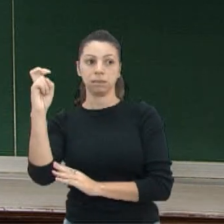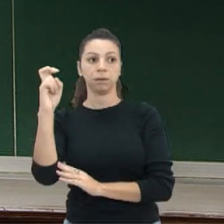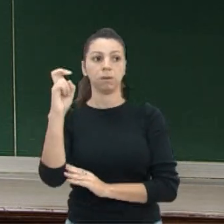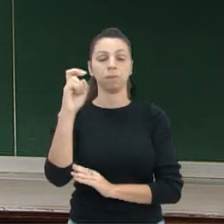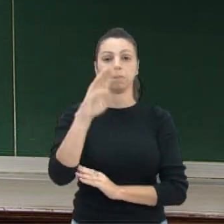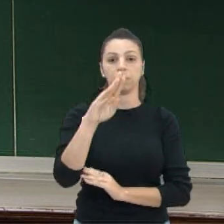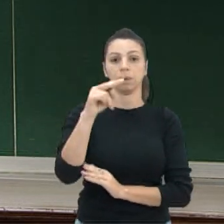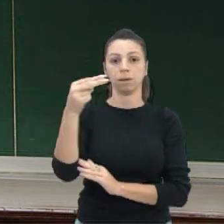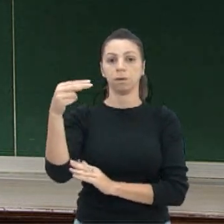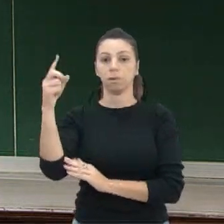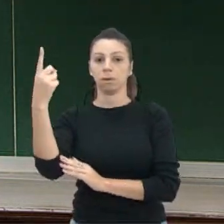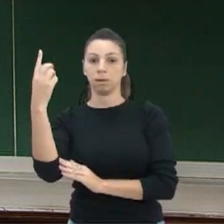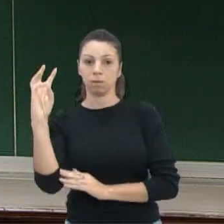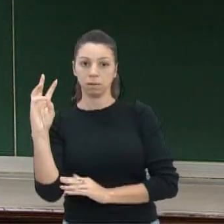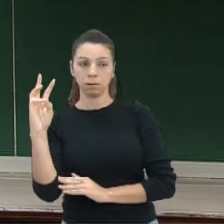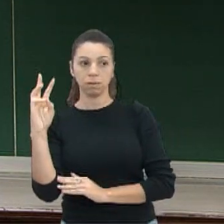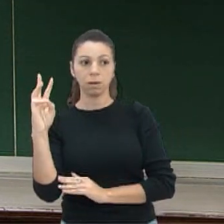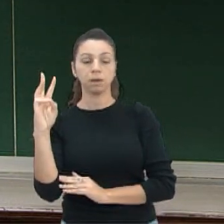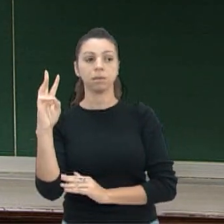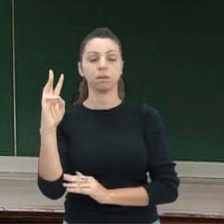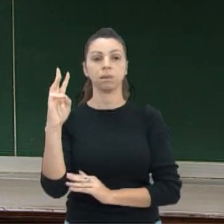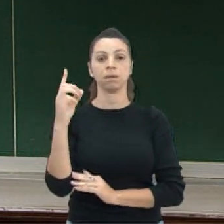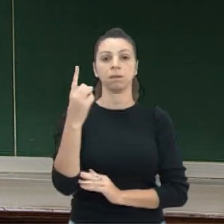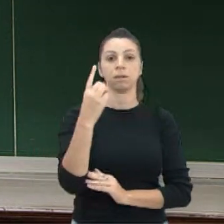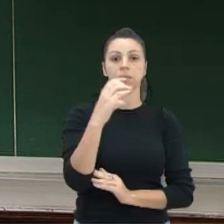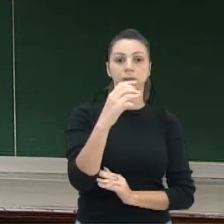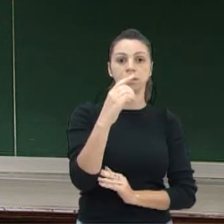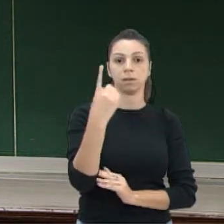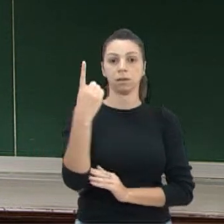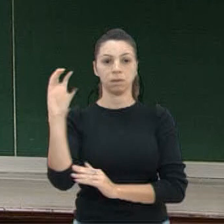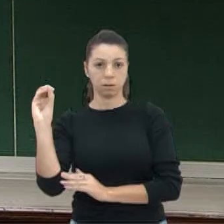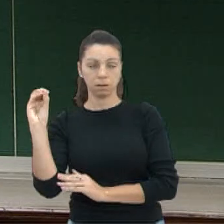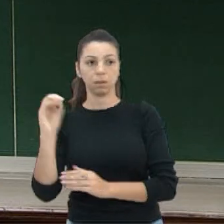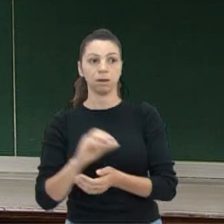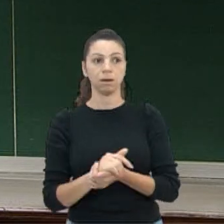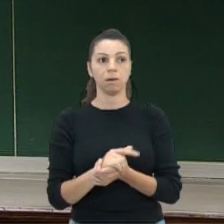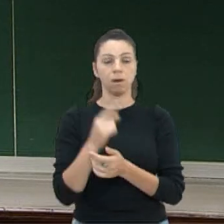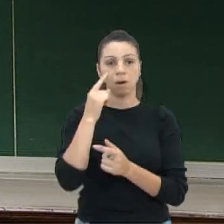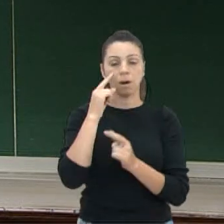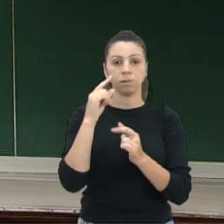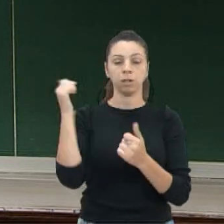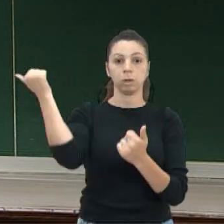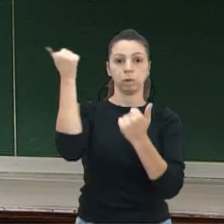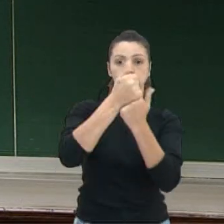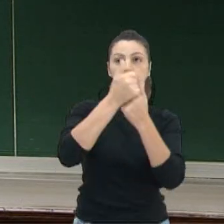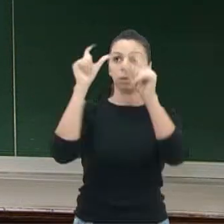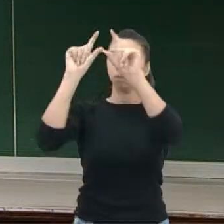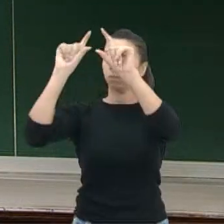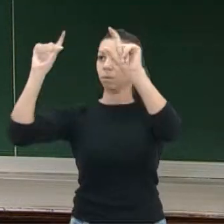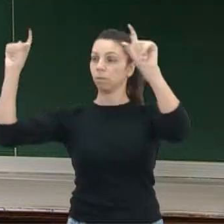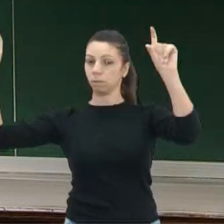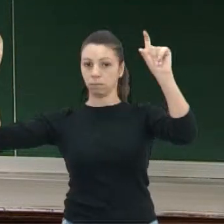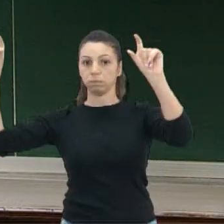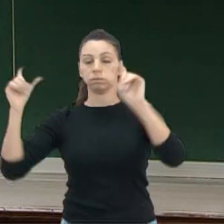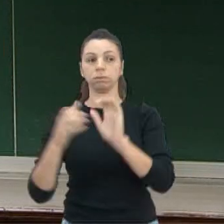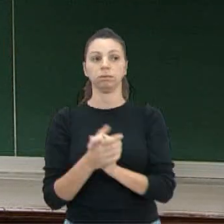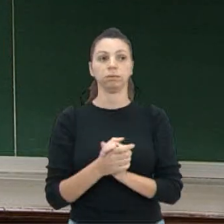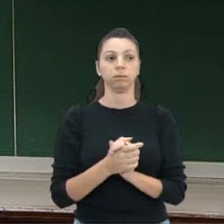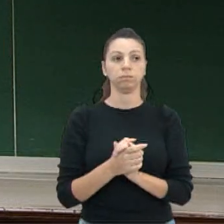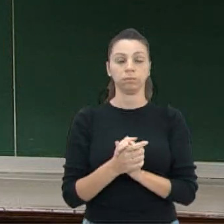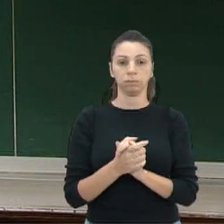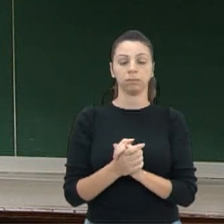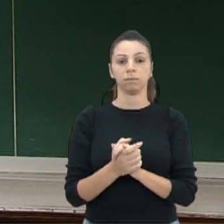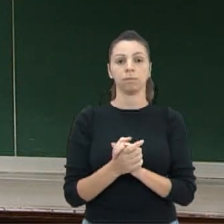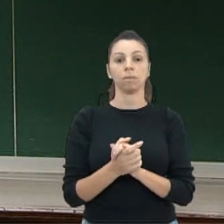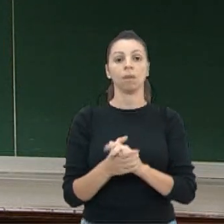igual a 10. Eu montei aqui a conta substituindo os valores numéricos aonde eu tenho correspondente à letra. Então,